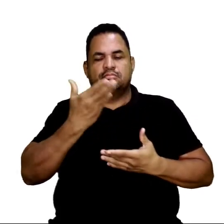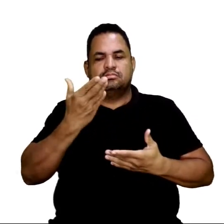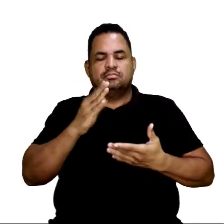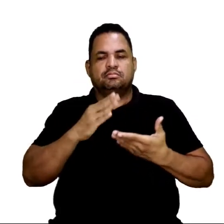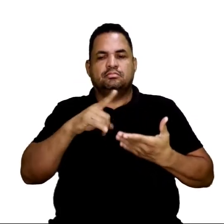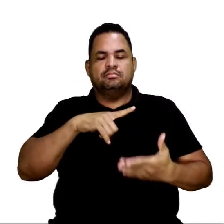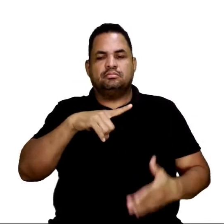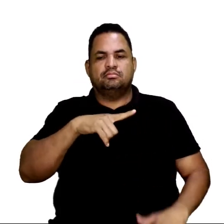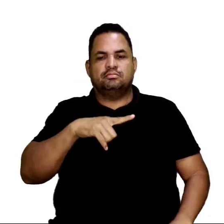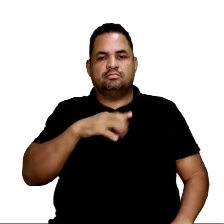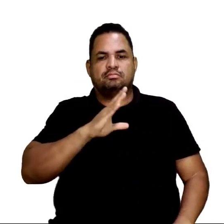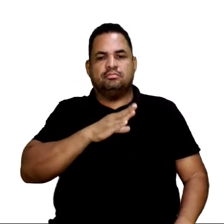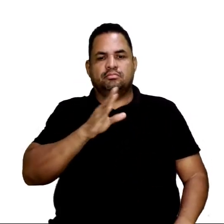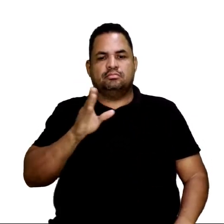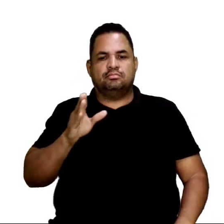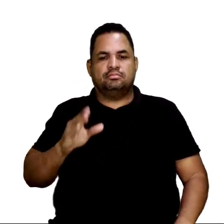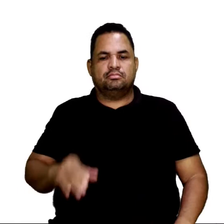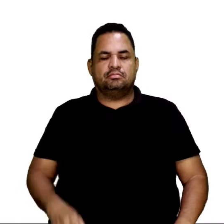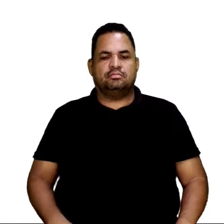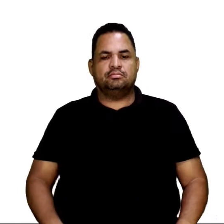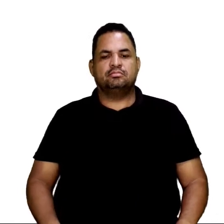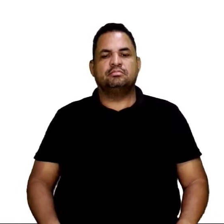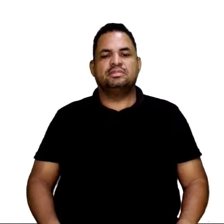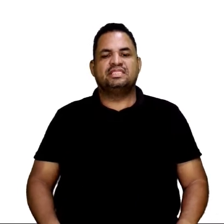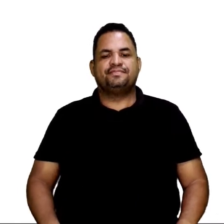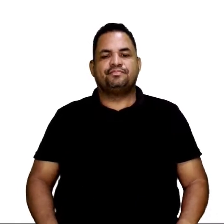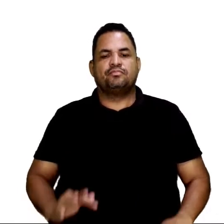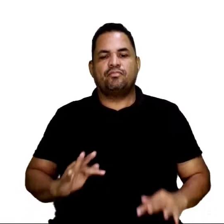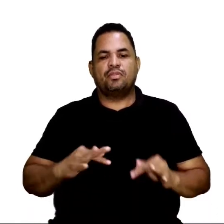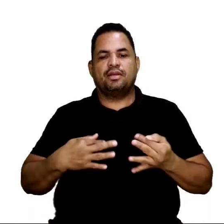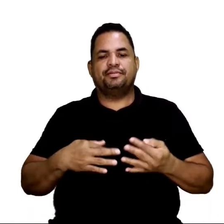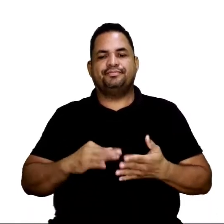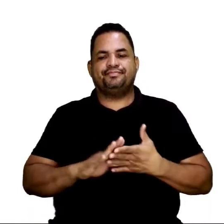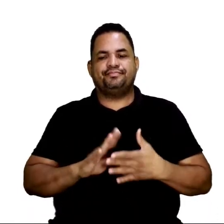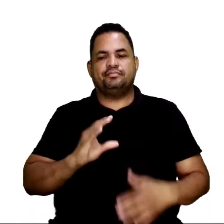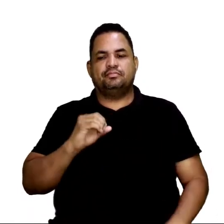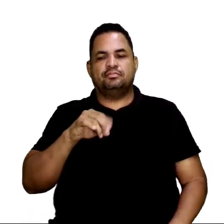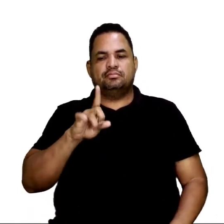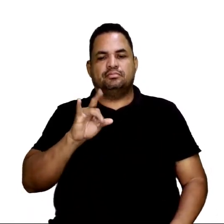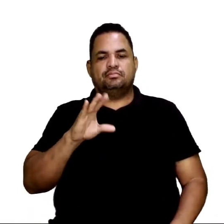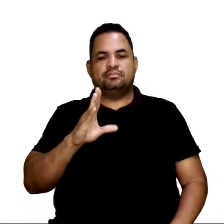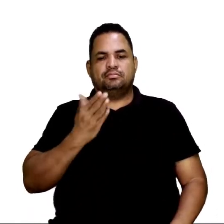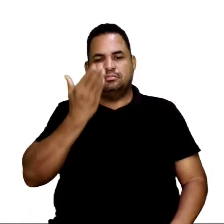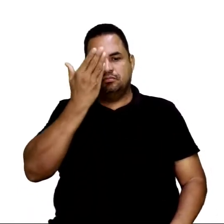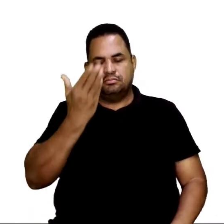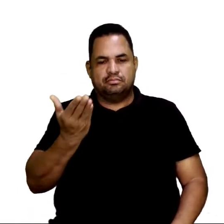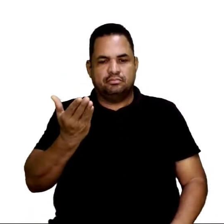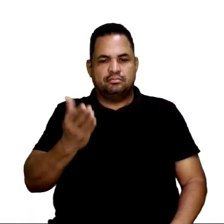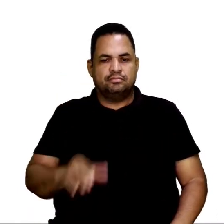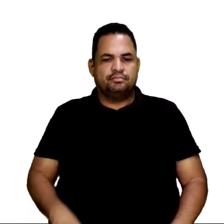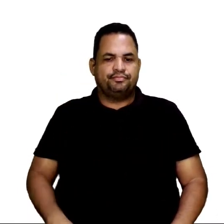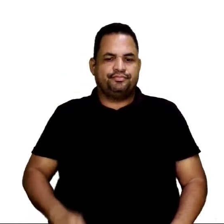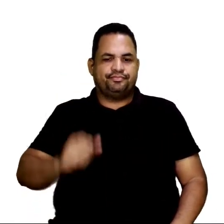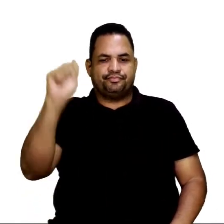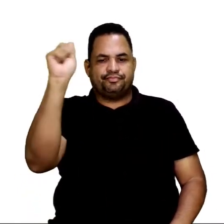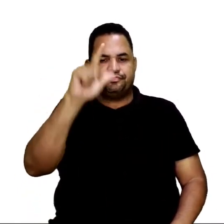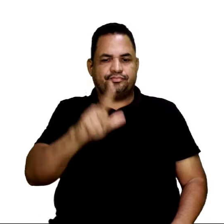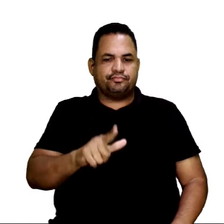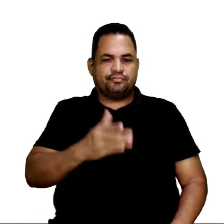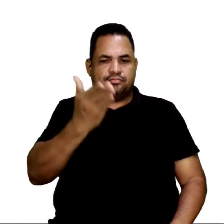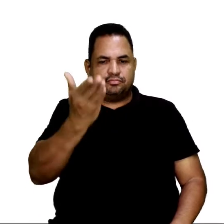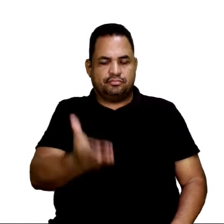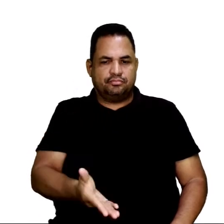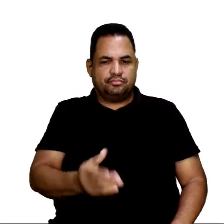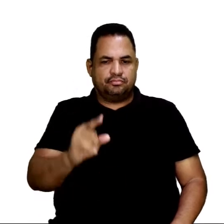Aí chega na última etapa, que é a organogênese. Então, você vai ter olha só esse conjunto, nessa parte azul, esse conjunto